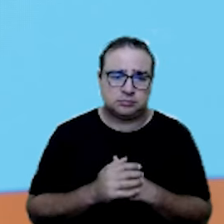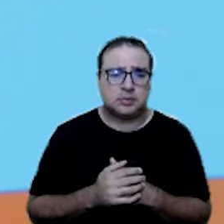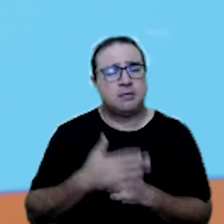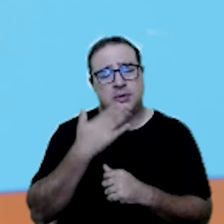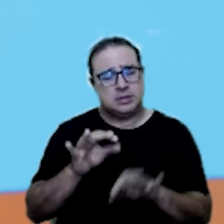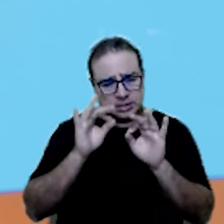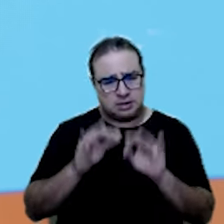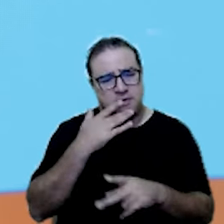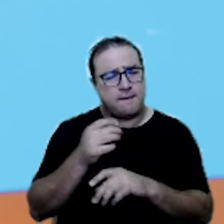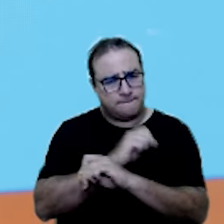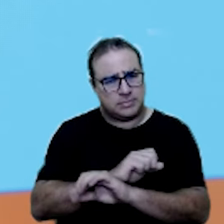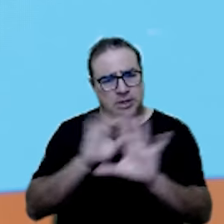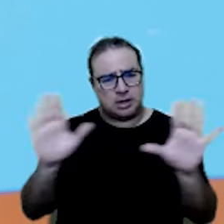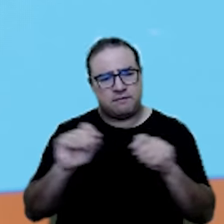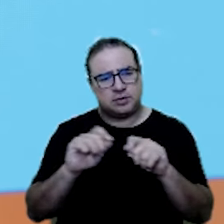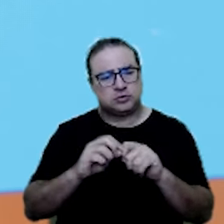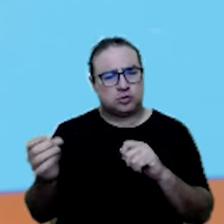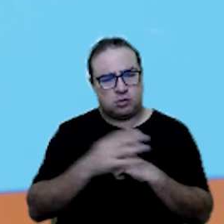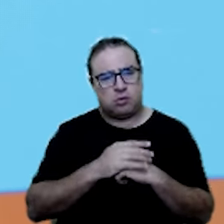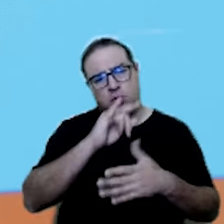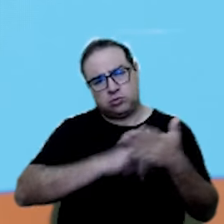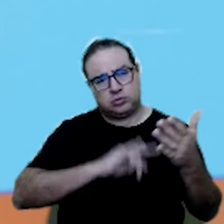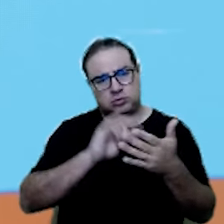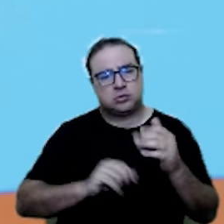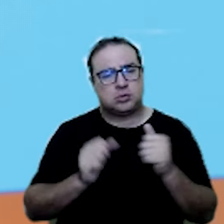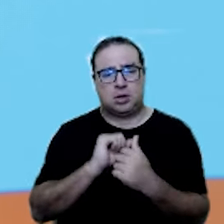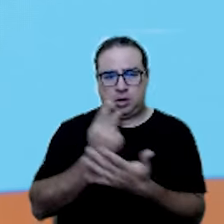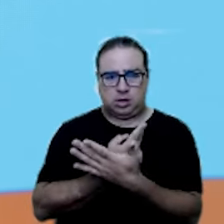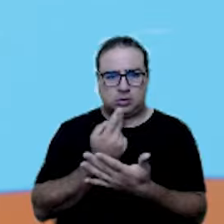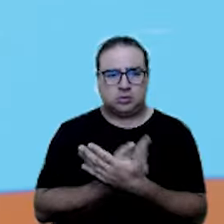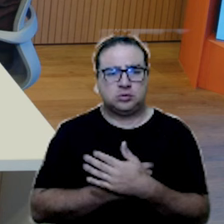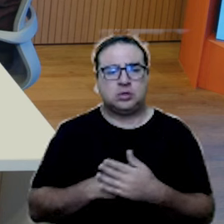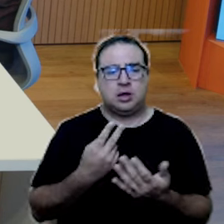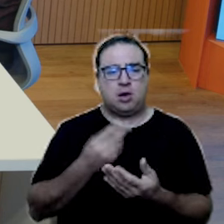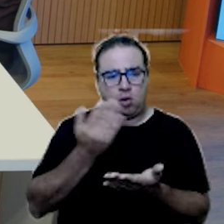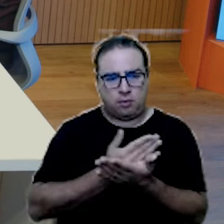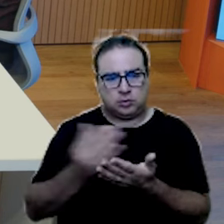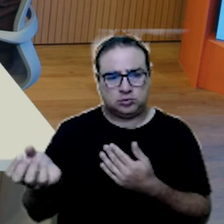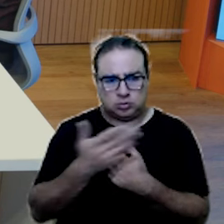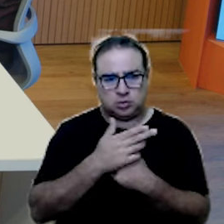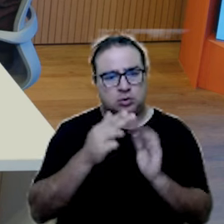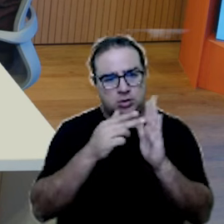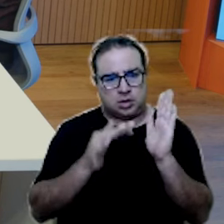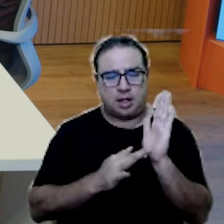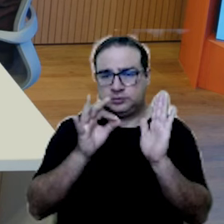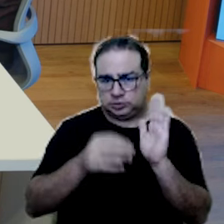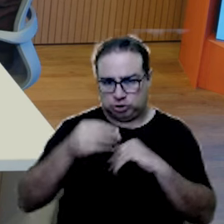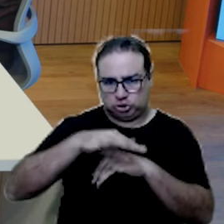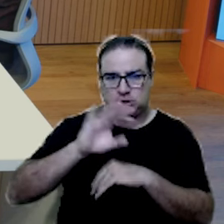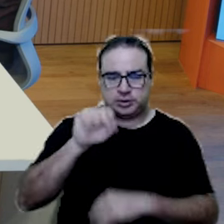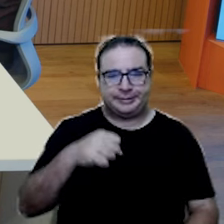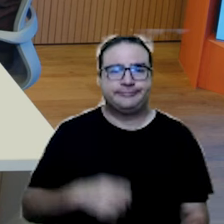então assim para ser bem direto bem transparente já pega inicia um documento deu erro deu uma rejeição inicia uma not nota